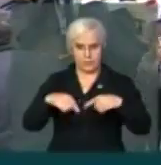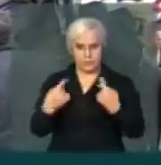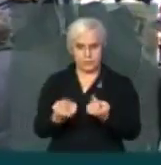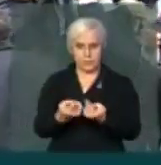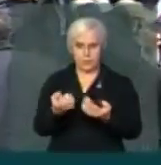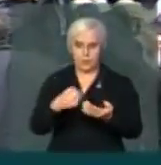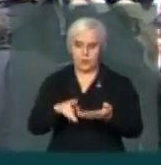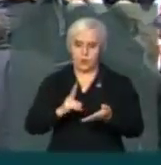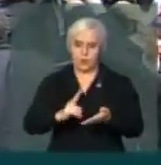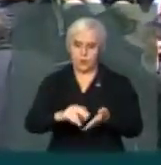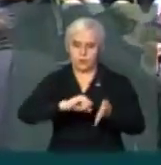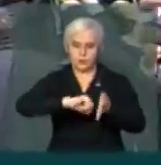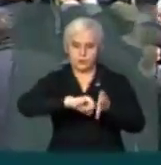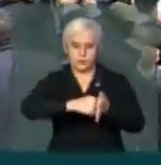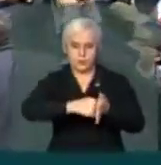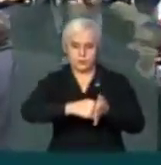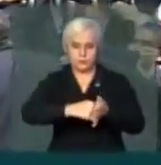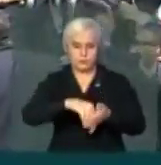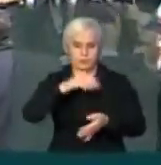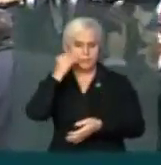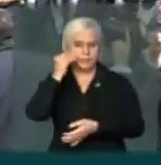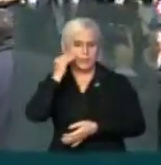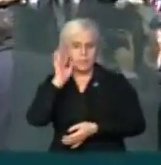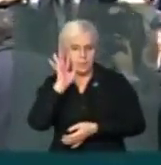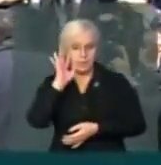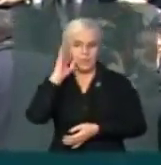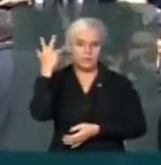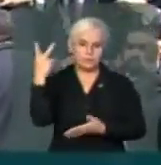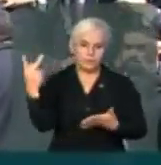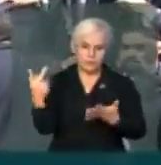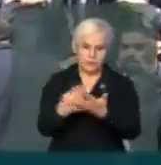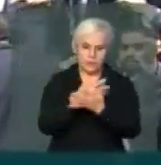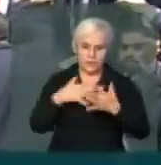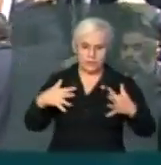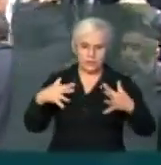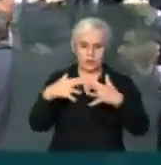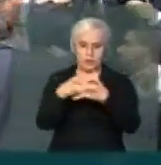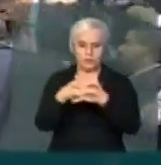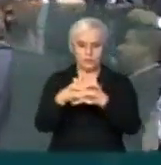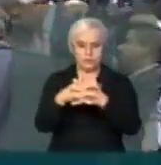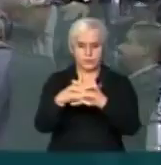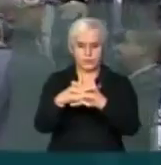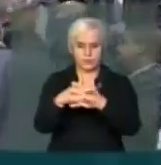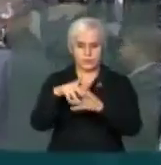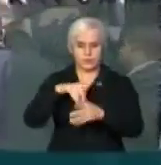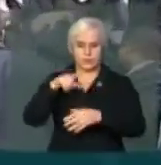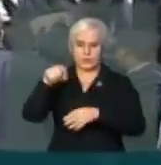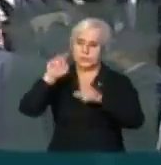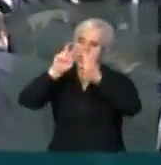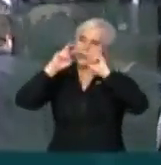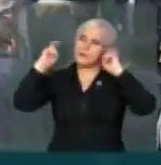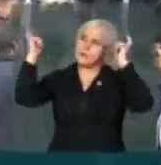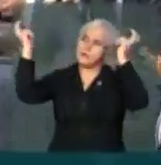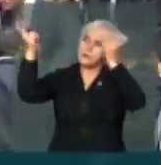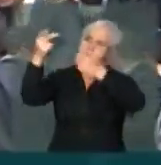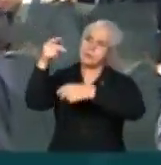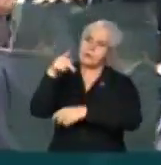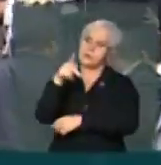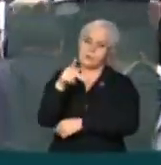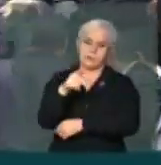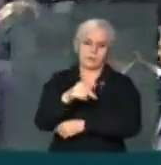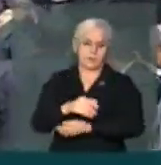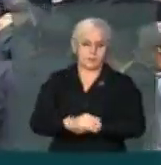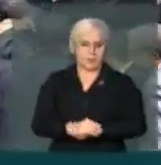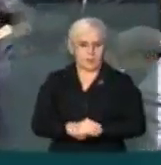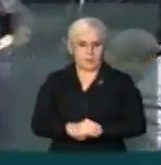suspensa como está no momento, para tentar resolver esse tumulto que se instalou aqui nessa parte superior do plenário, Ulisses Guimarães, que